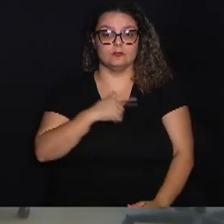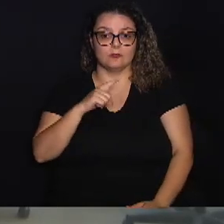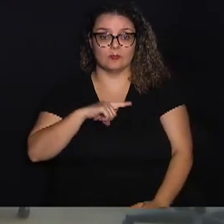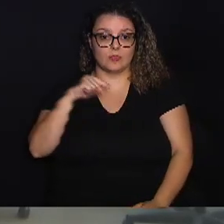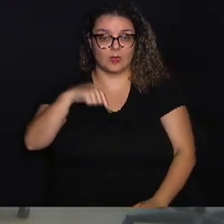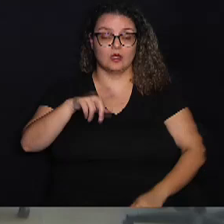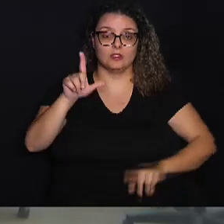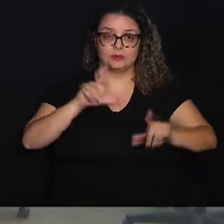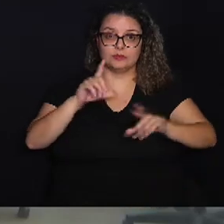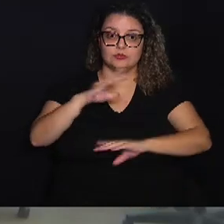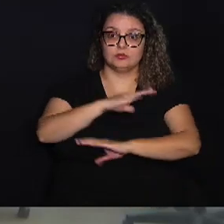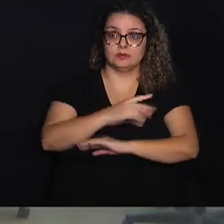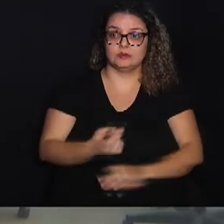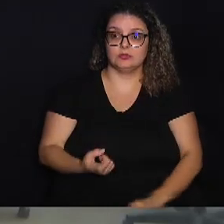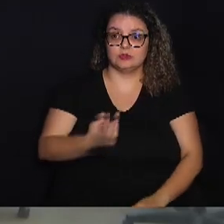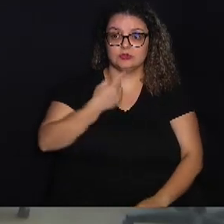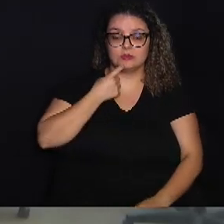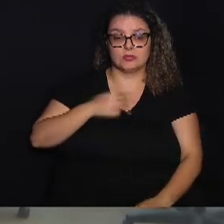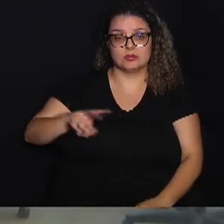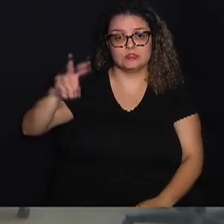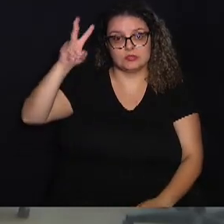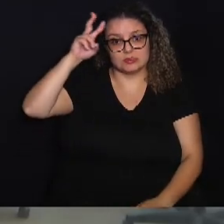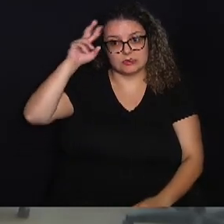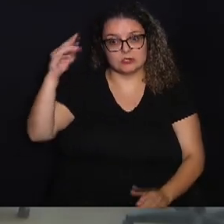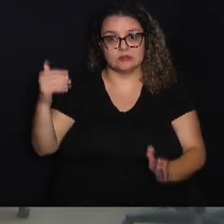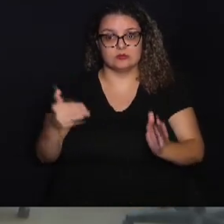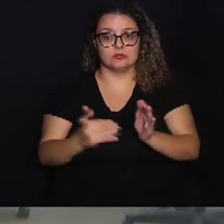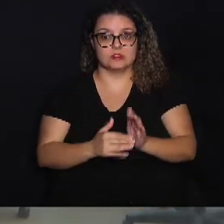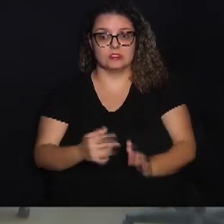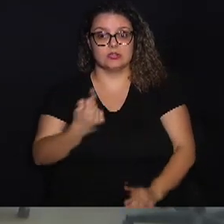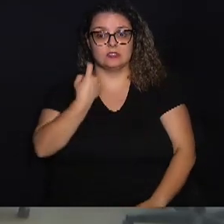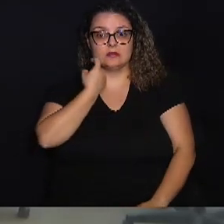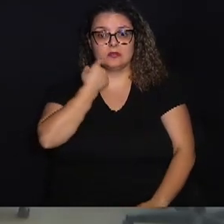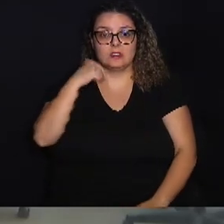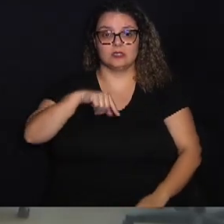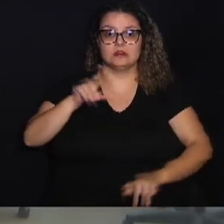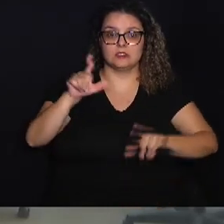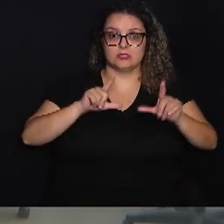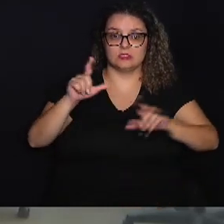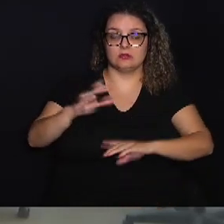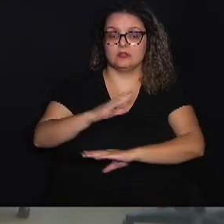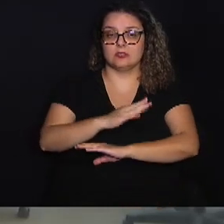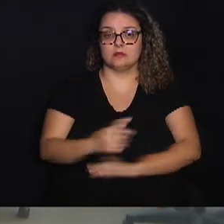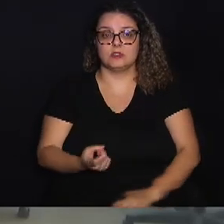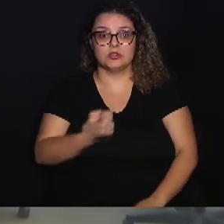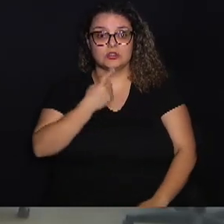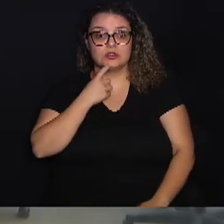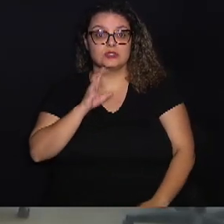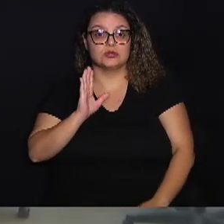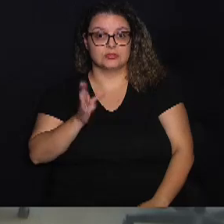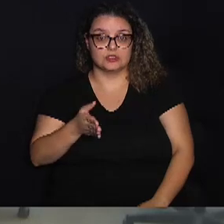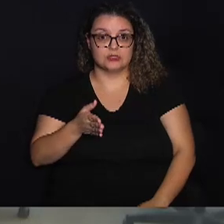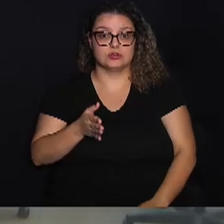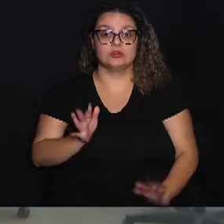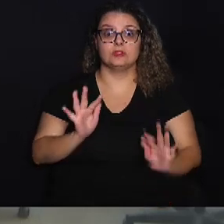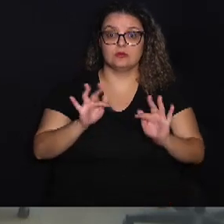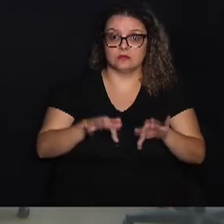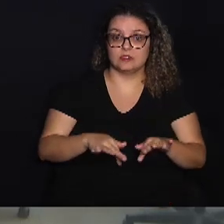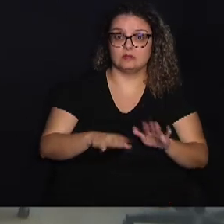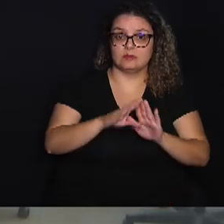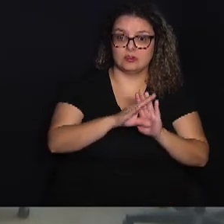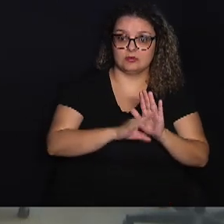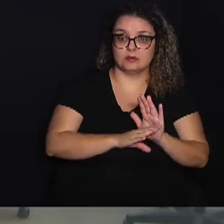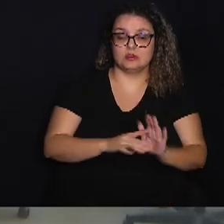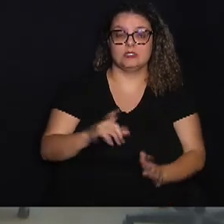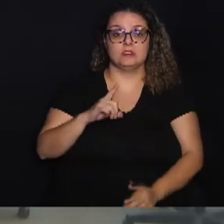durante Segunda de segunda a sexta-feira aqui aqui na TV Câmara Campinas daqui a pouquinho a gente termina a programação né ainda tem